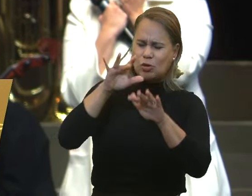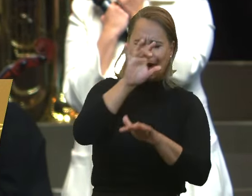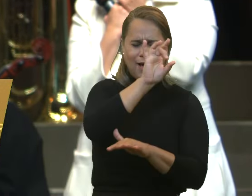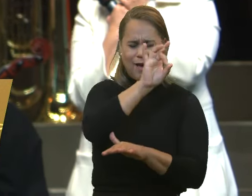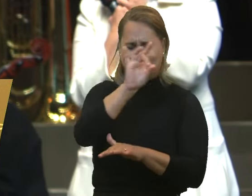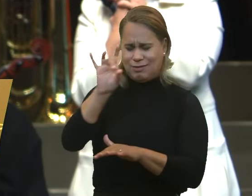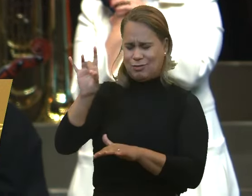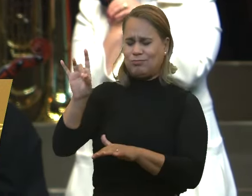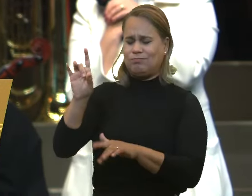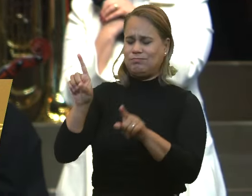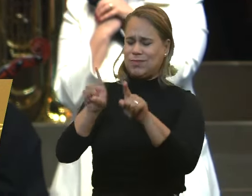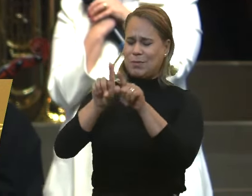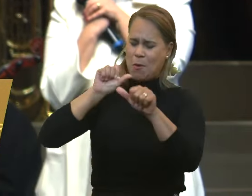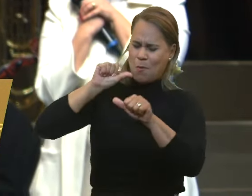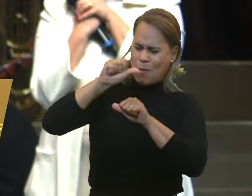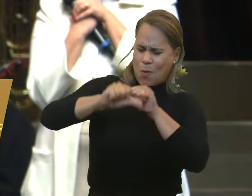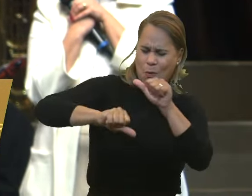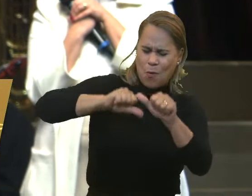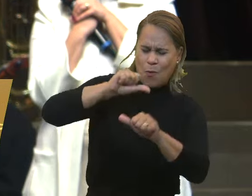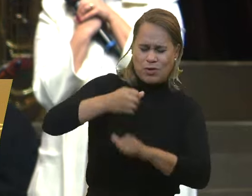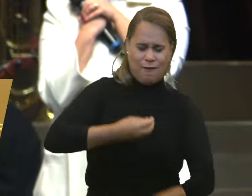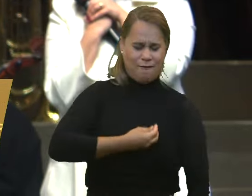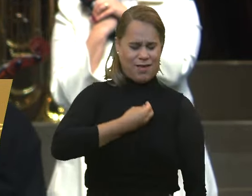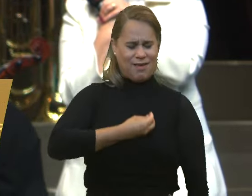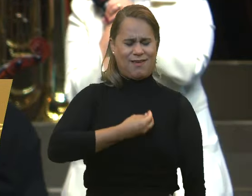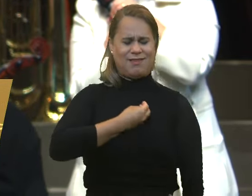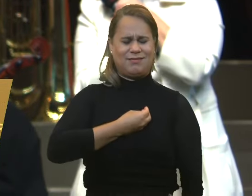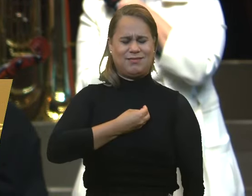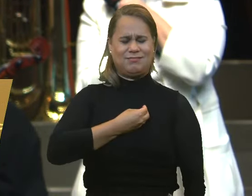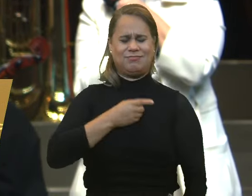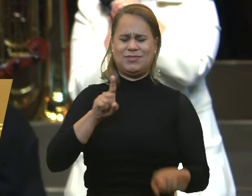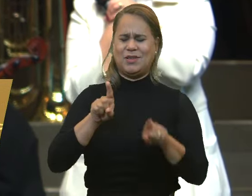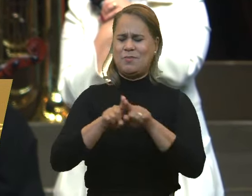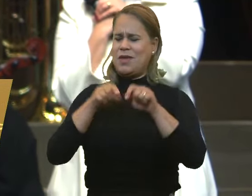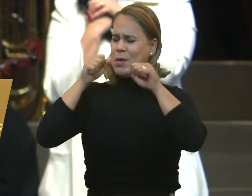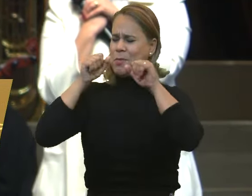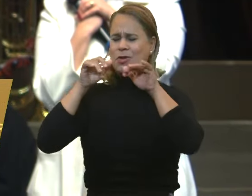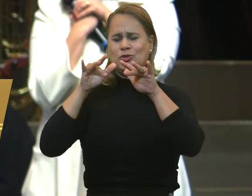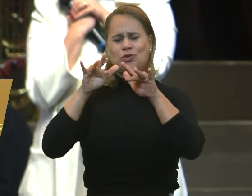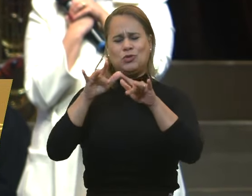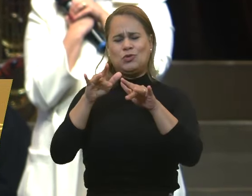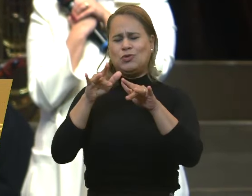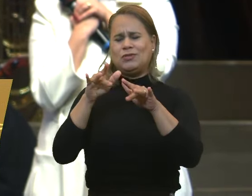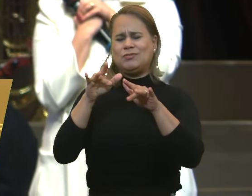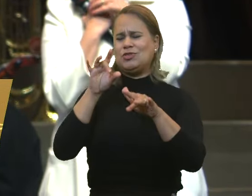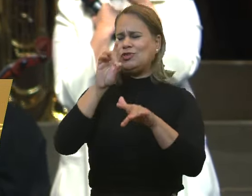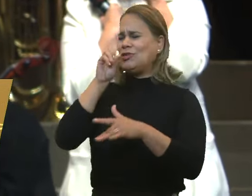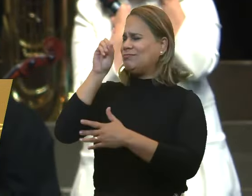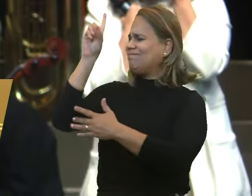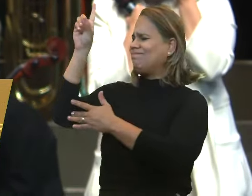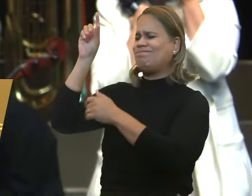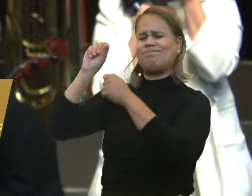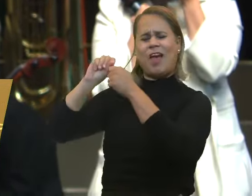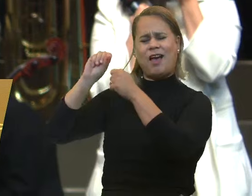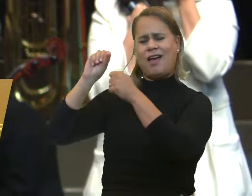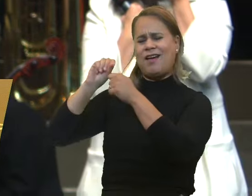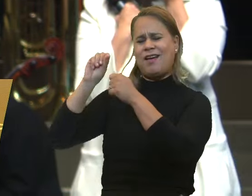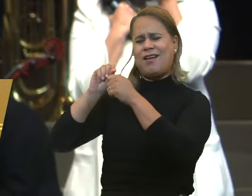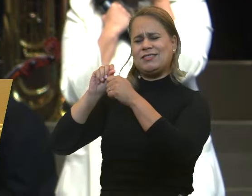transformação, abençoa de um jeito que só o Senhor pode fazer. Faz conforme a necessidade de cada